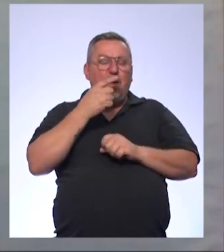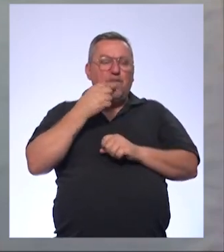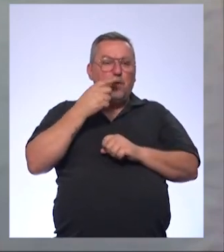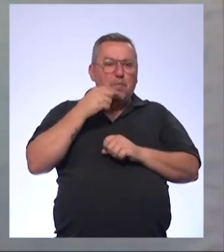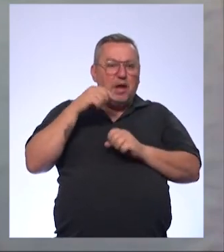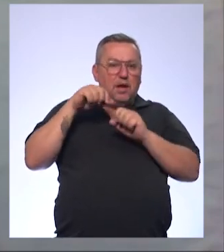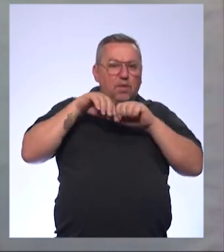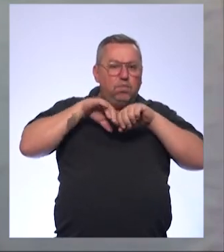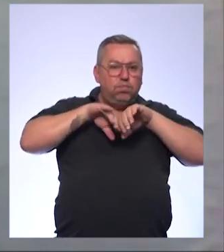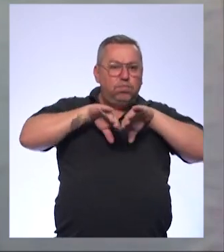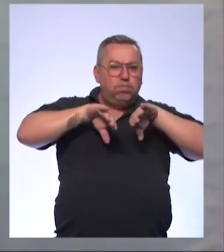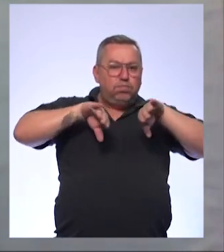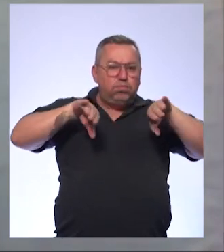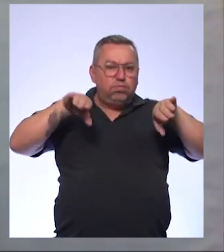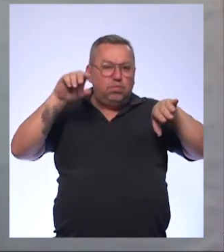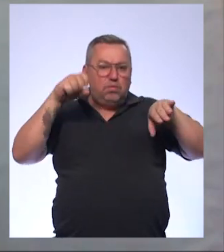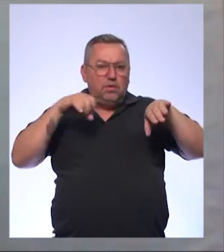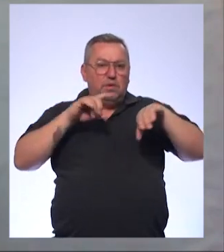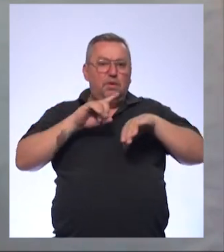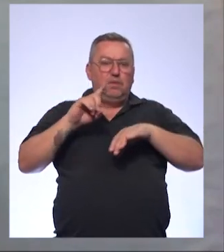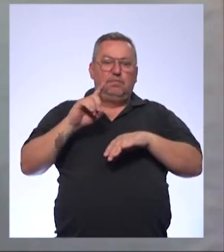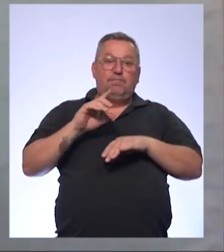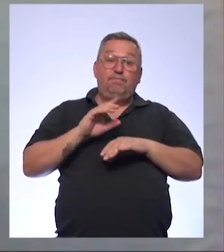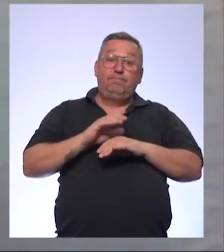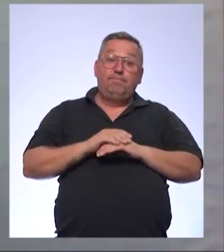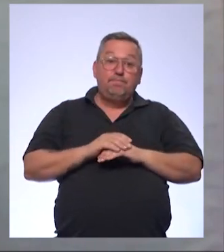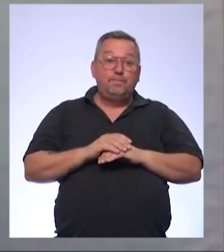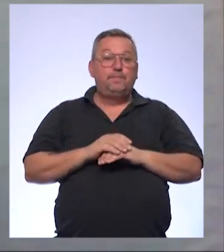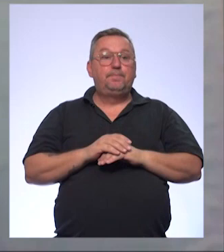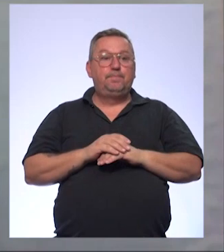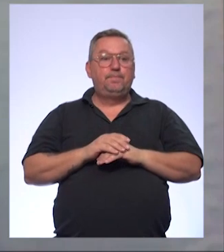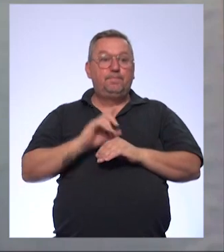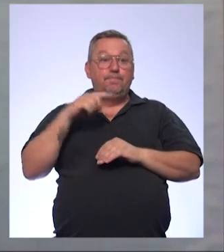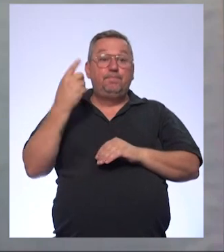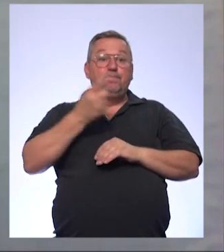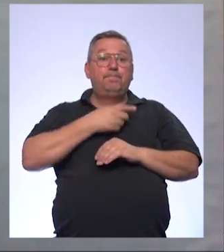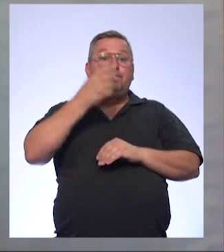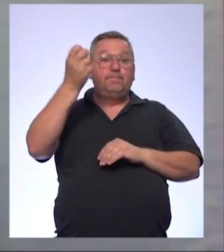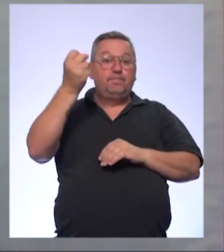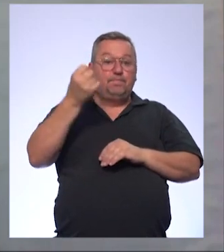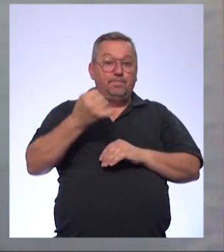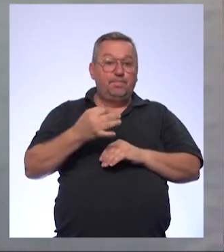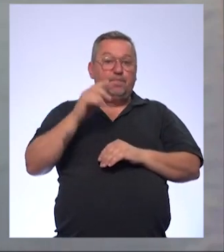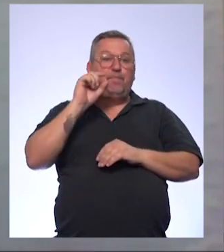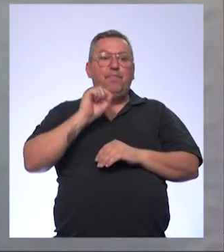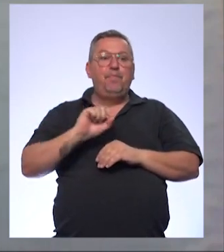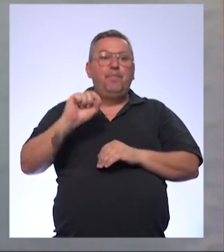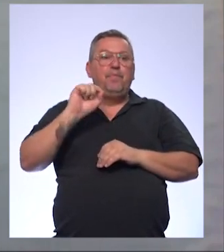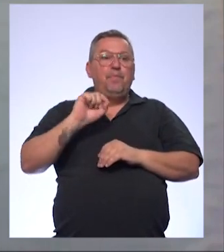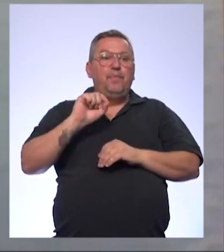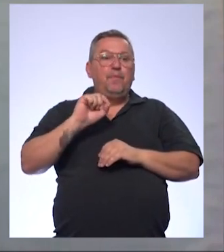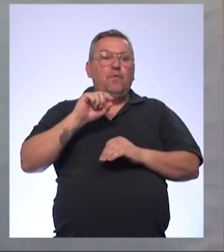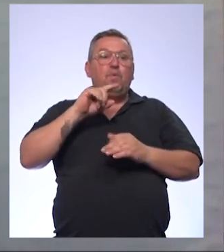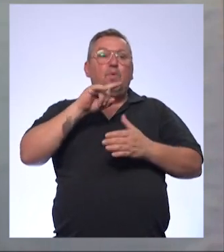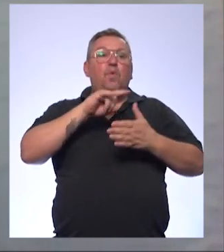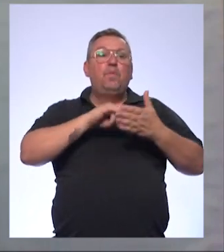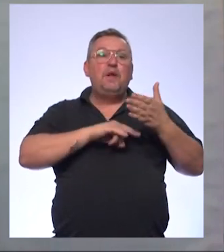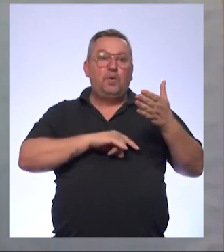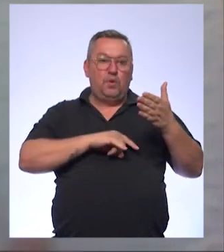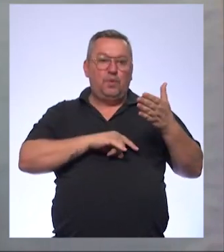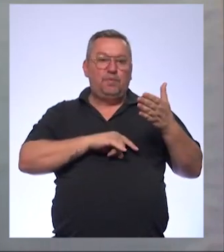Mar Vermelho, sim ou não? Pessoal, nós contamos a história através dos